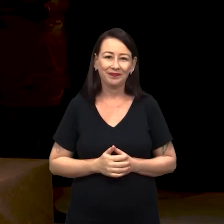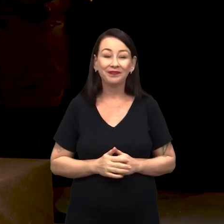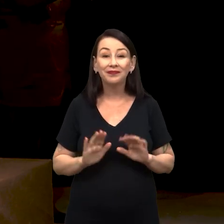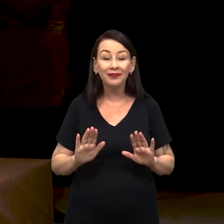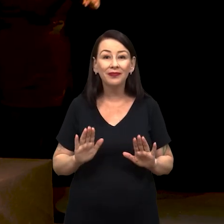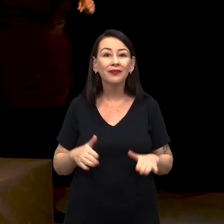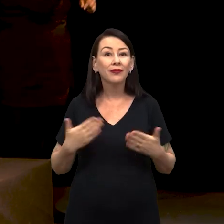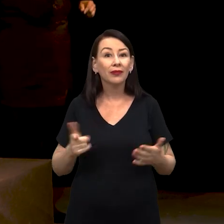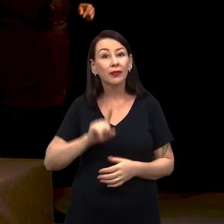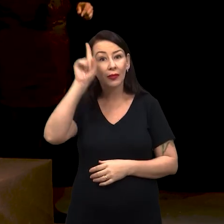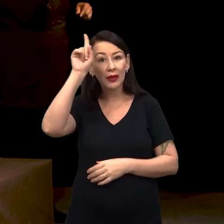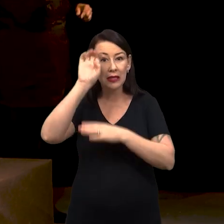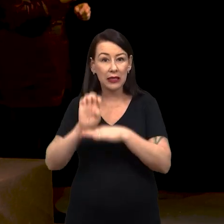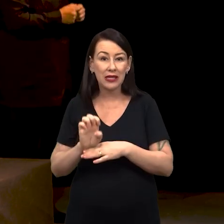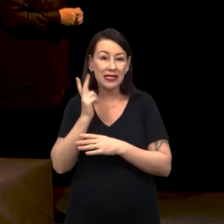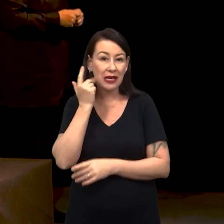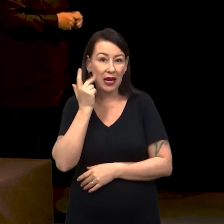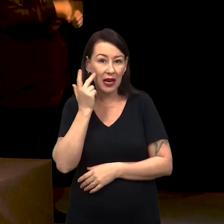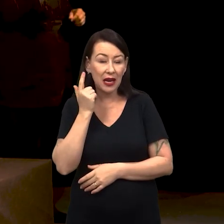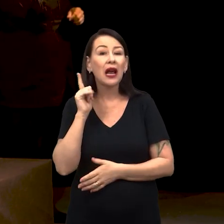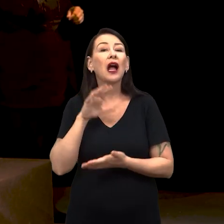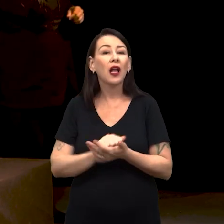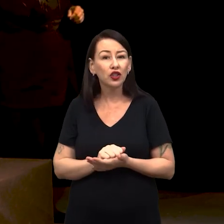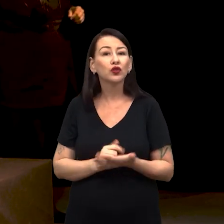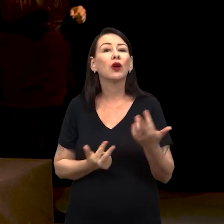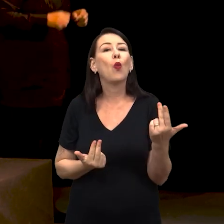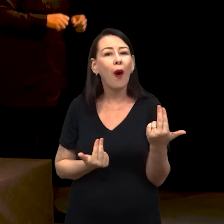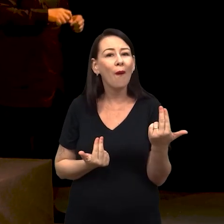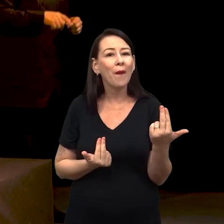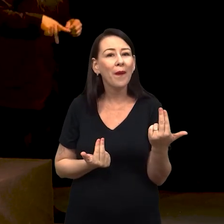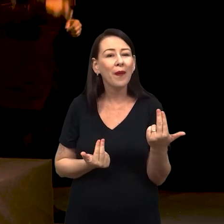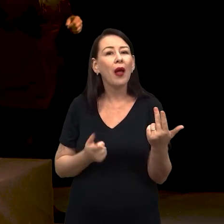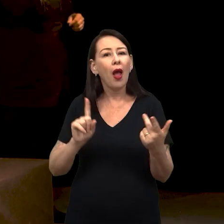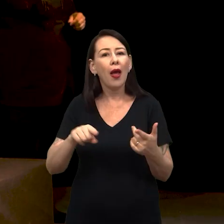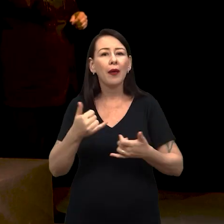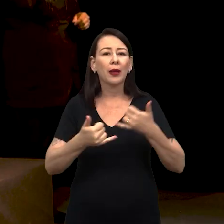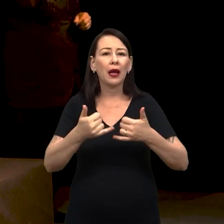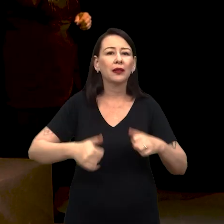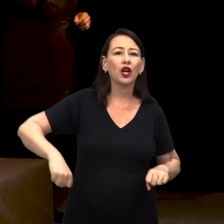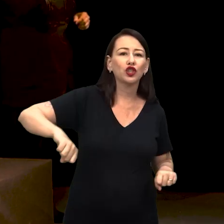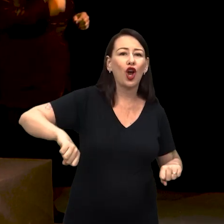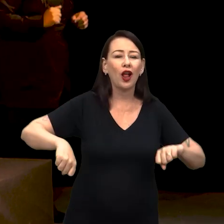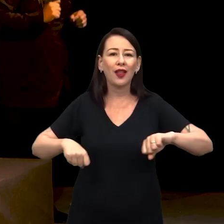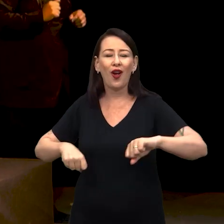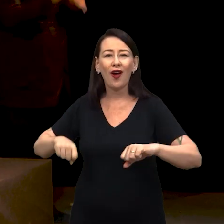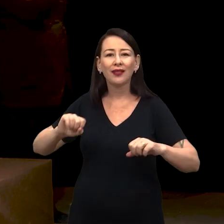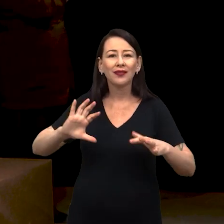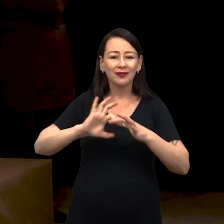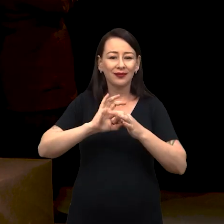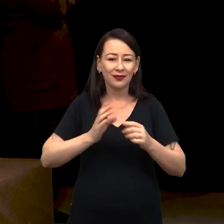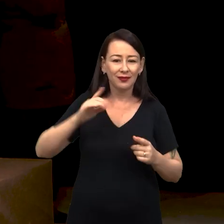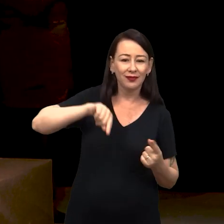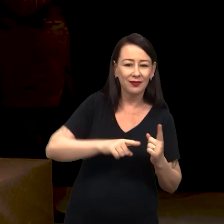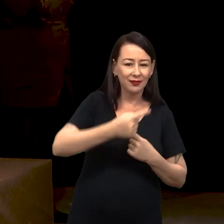dinheiro. E olha só, no Ceará, eu registrei essa mesma cantiga como uma brincadeira de roda, que